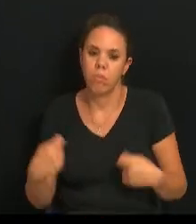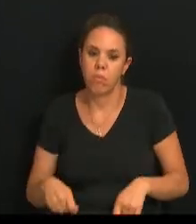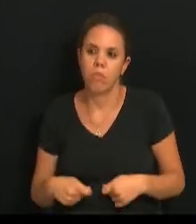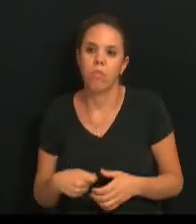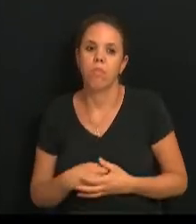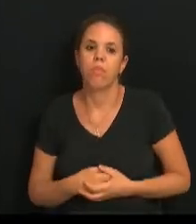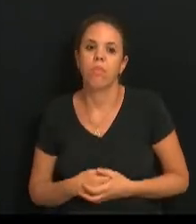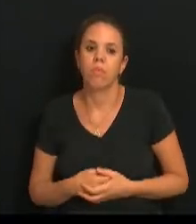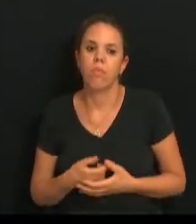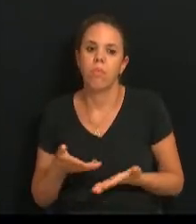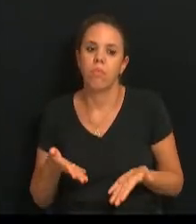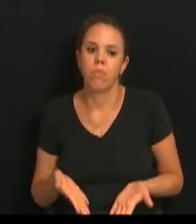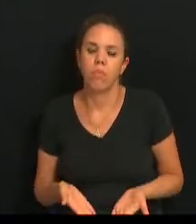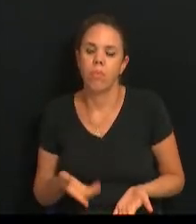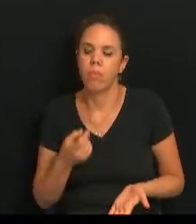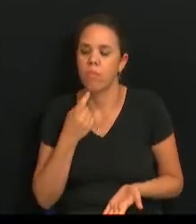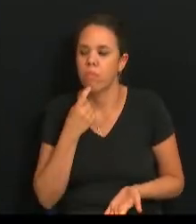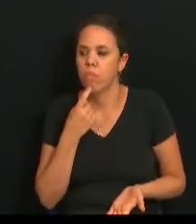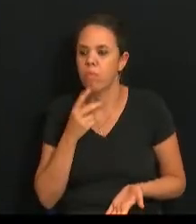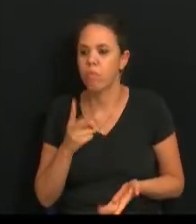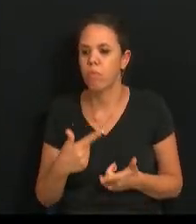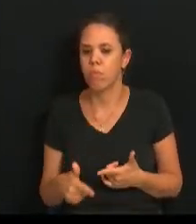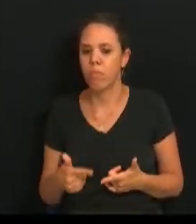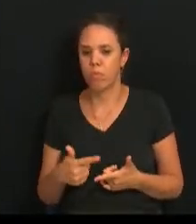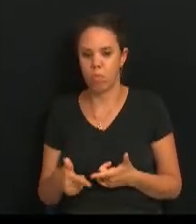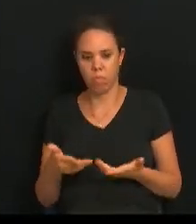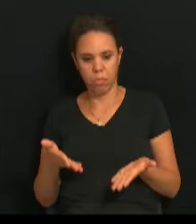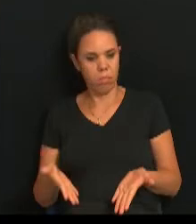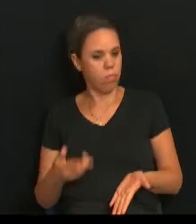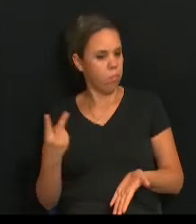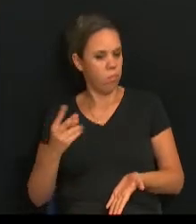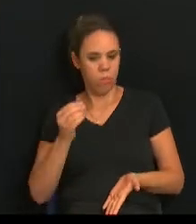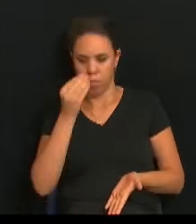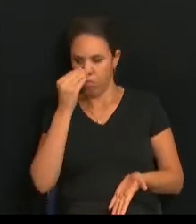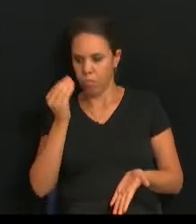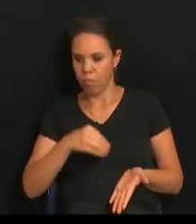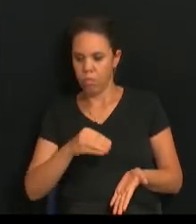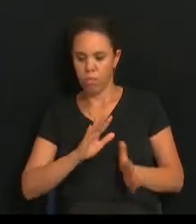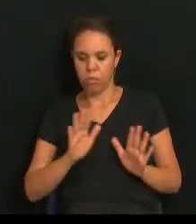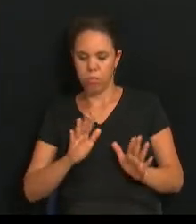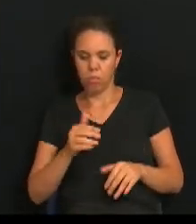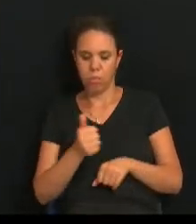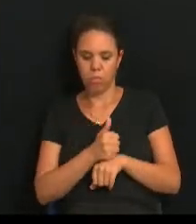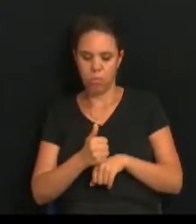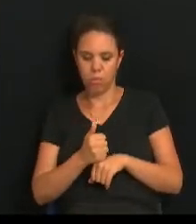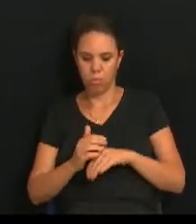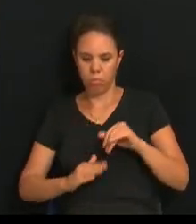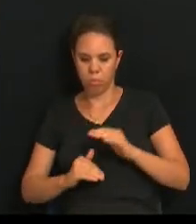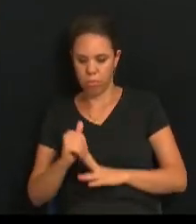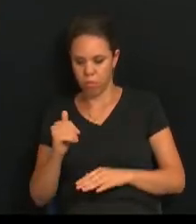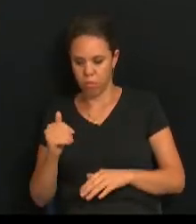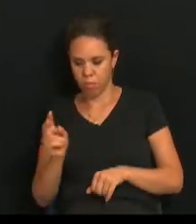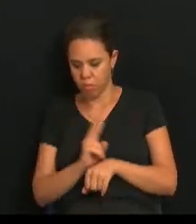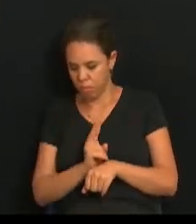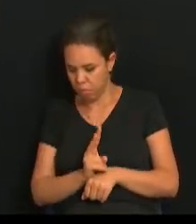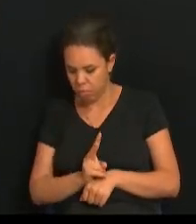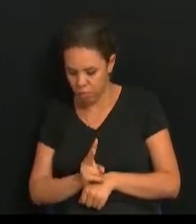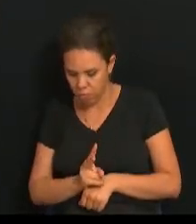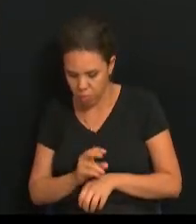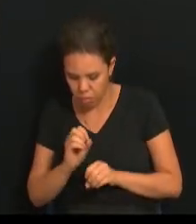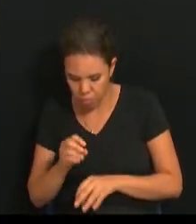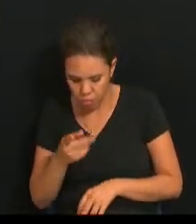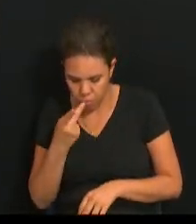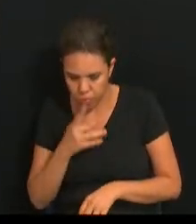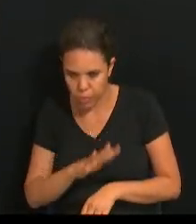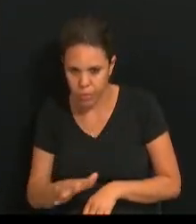assim, se continuar essa precarização, a não valorização dessas profissionais, As monitoras agentes de educação infantil, que